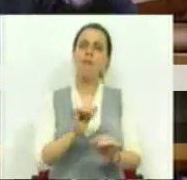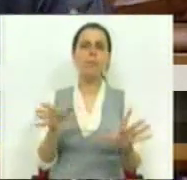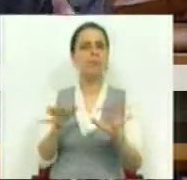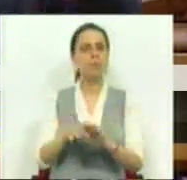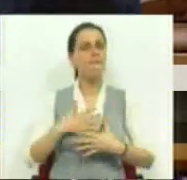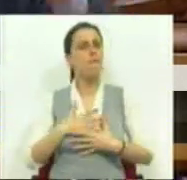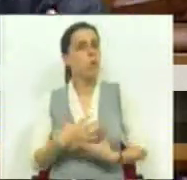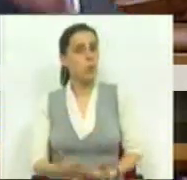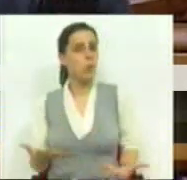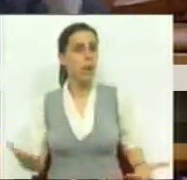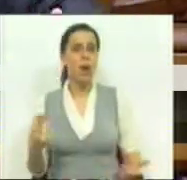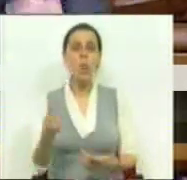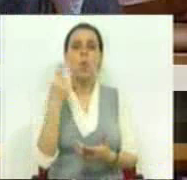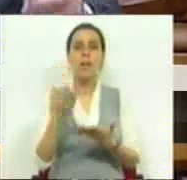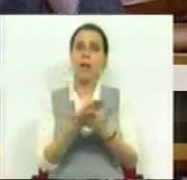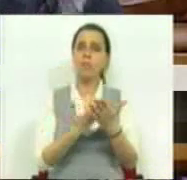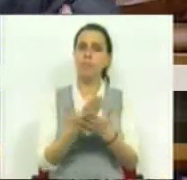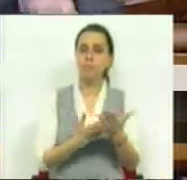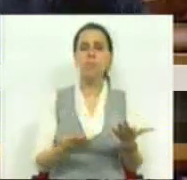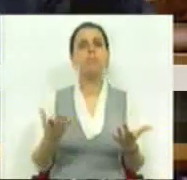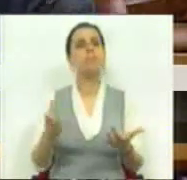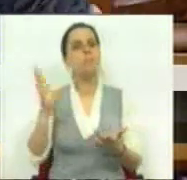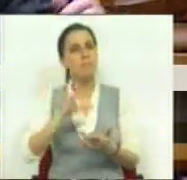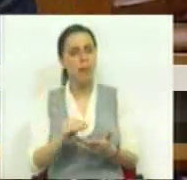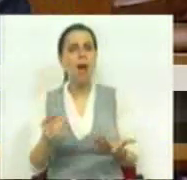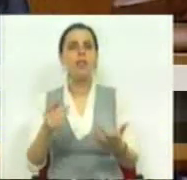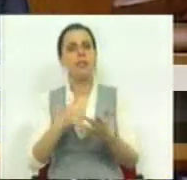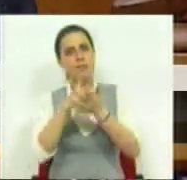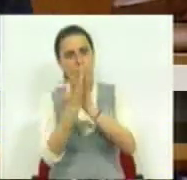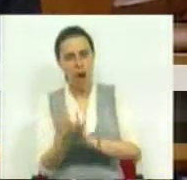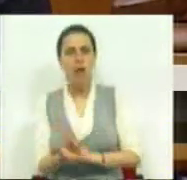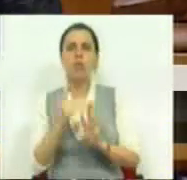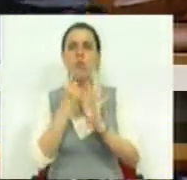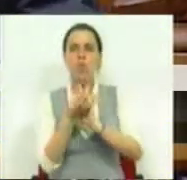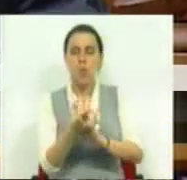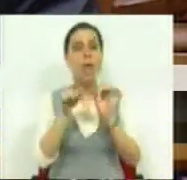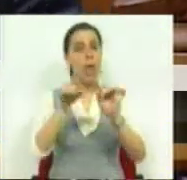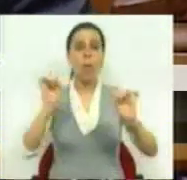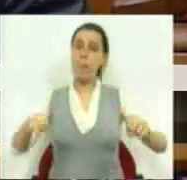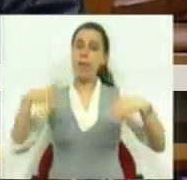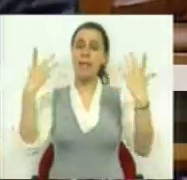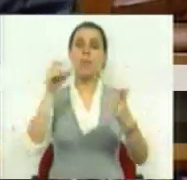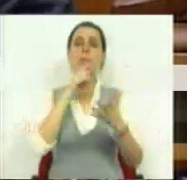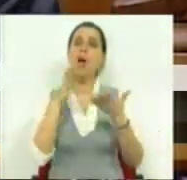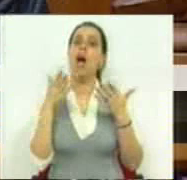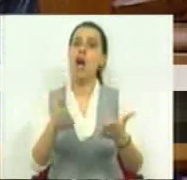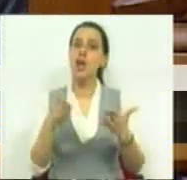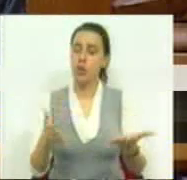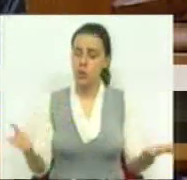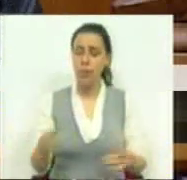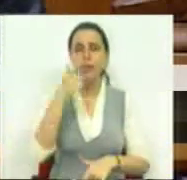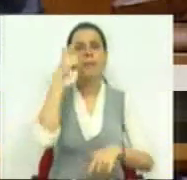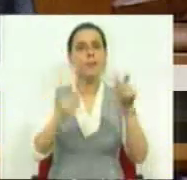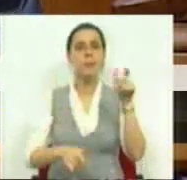associação voluntária em unidades administrativas mais latas e mais vastas. Esse é que é o princípio que pode ajudar a que